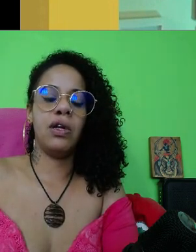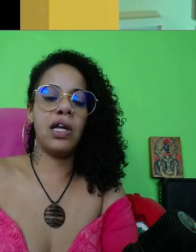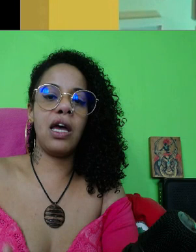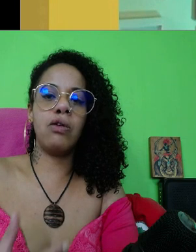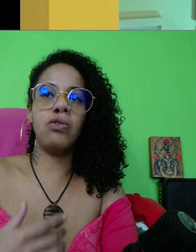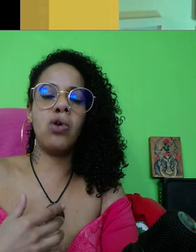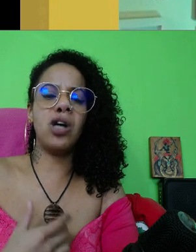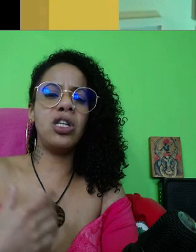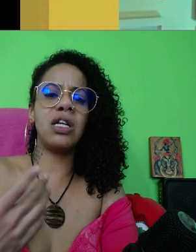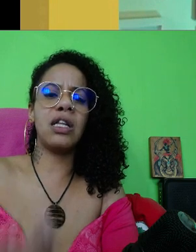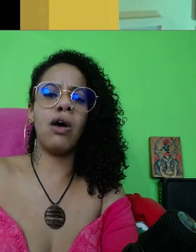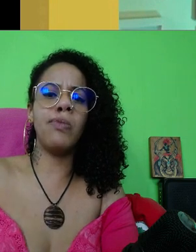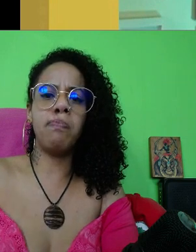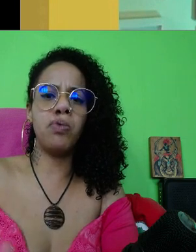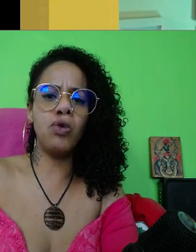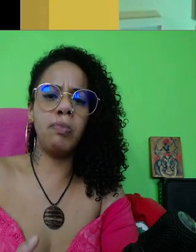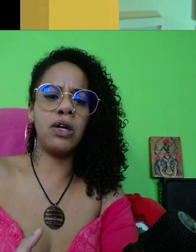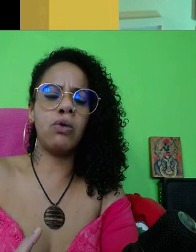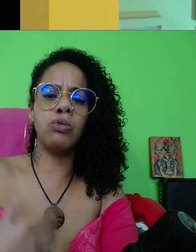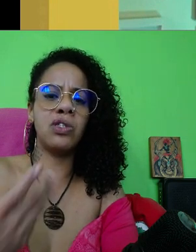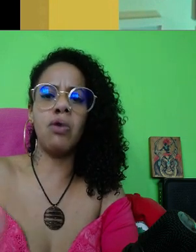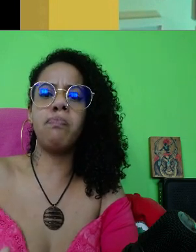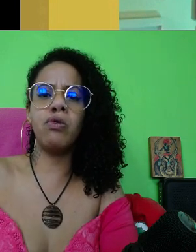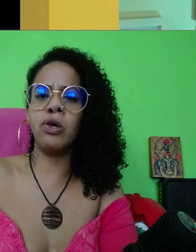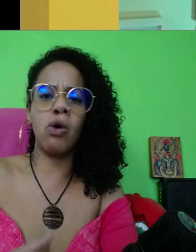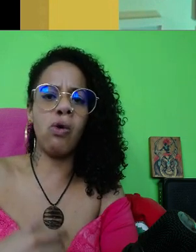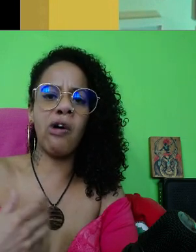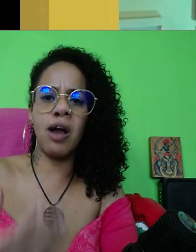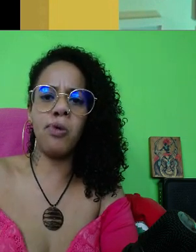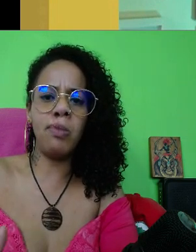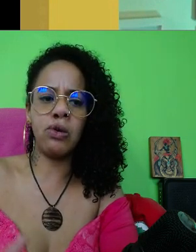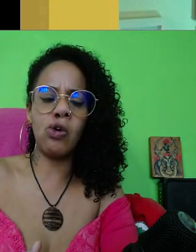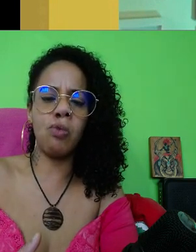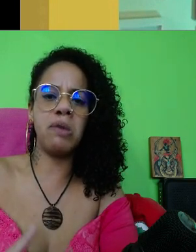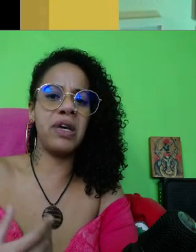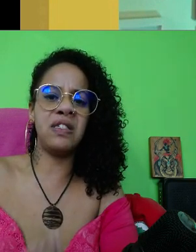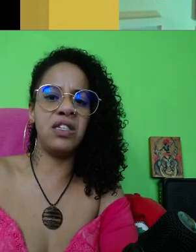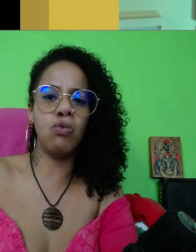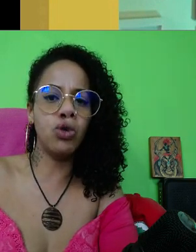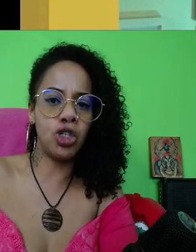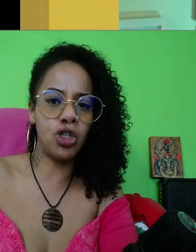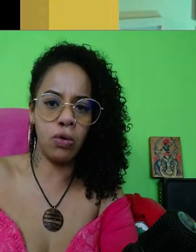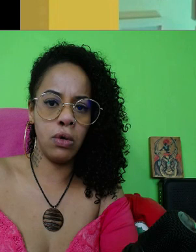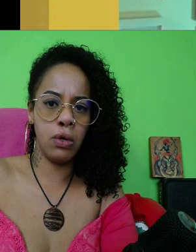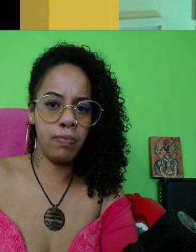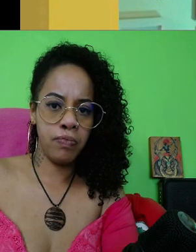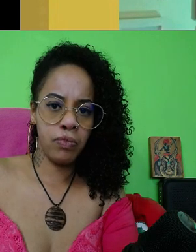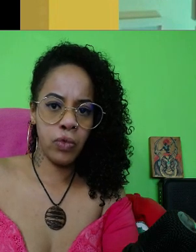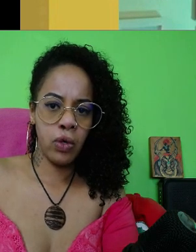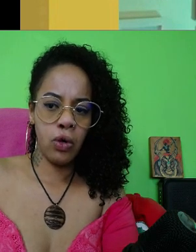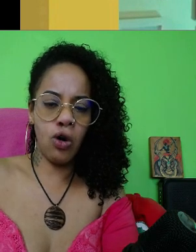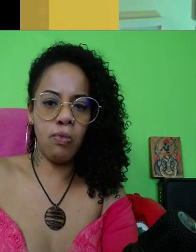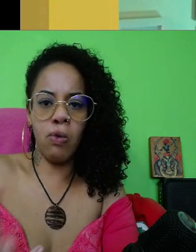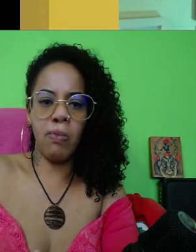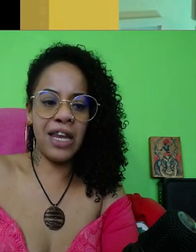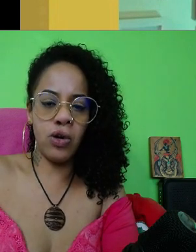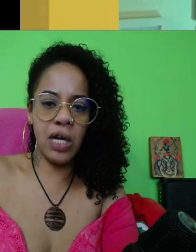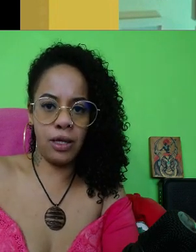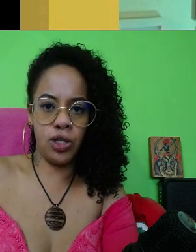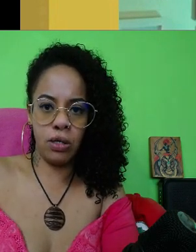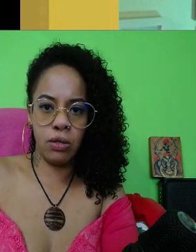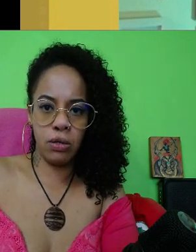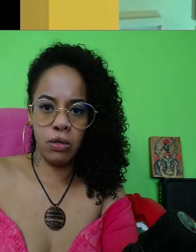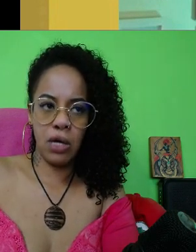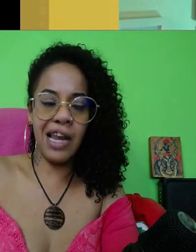né Eu não gosto de tratar o meu público o seu público ou qualquer público como imbecil útil como